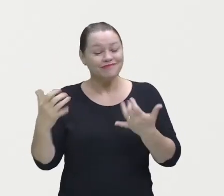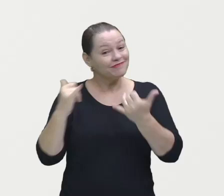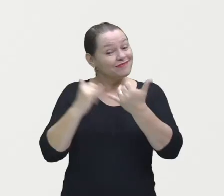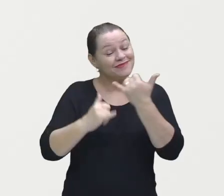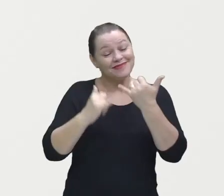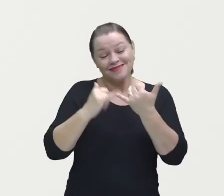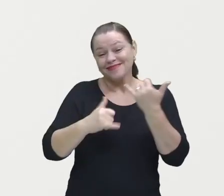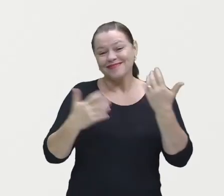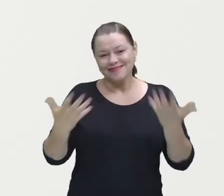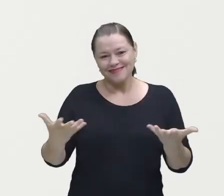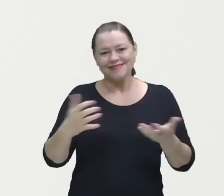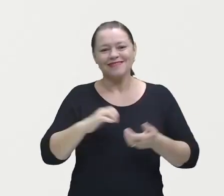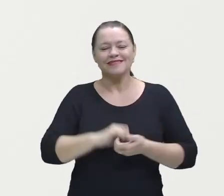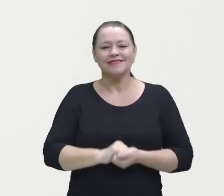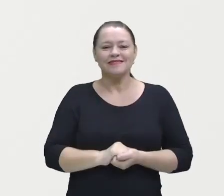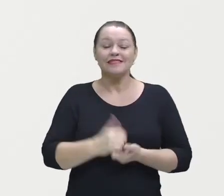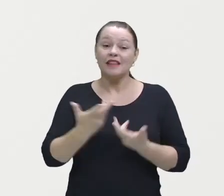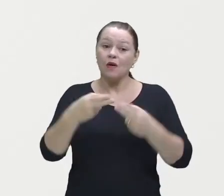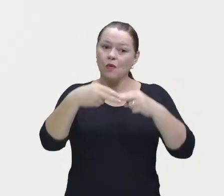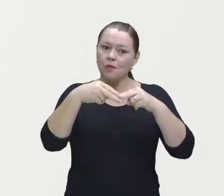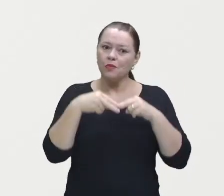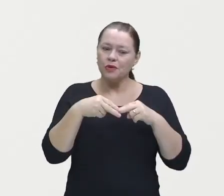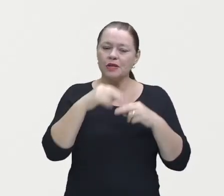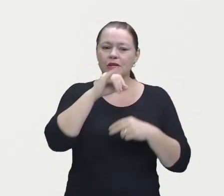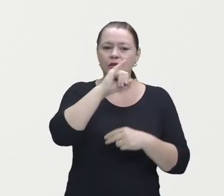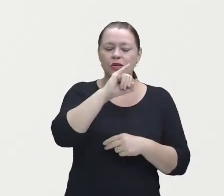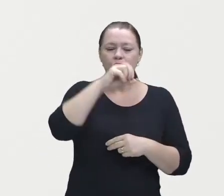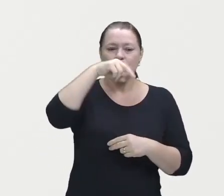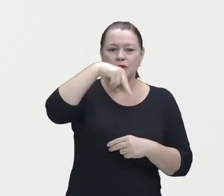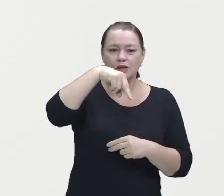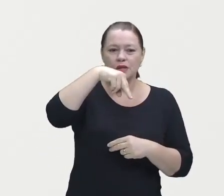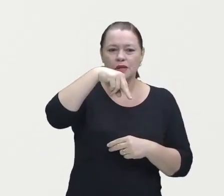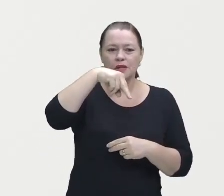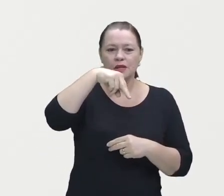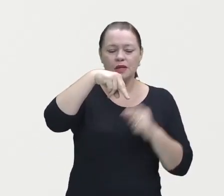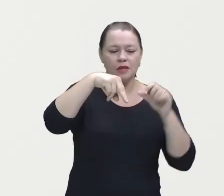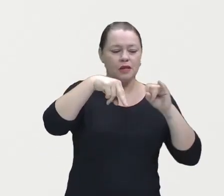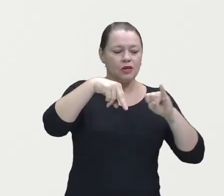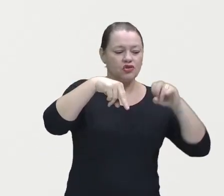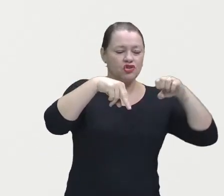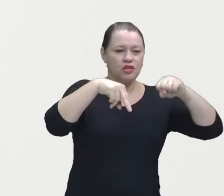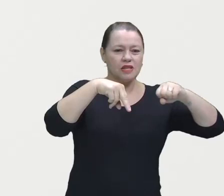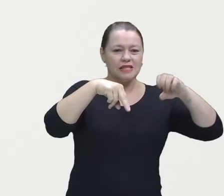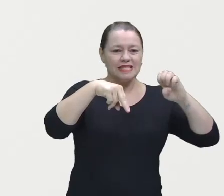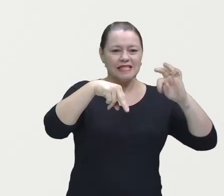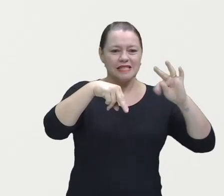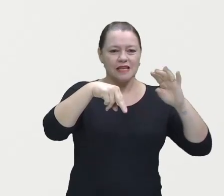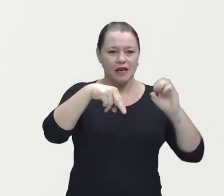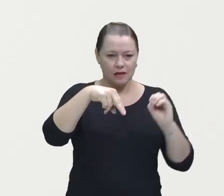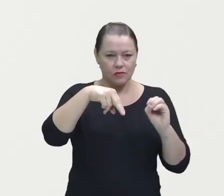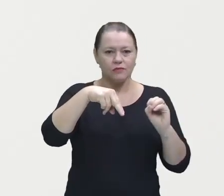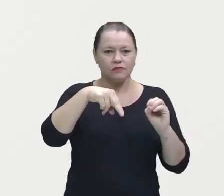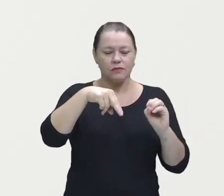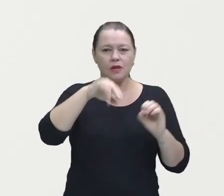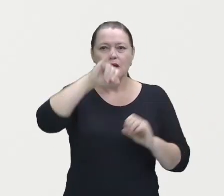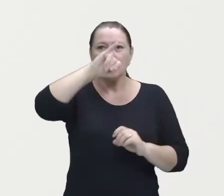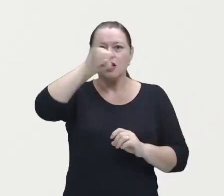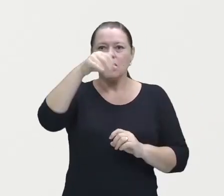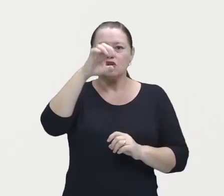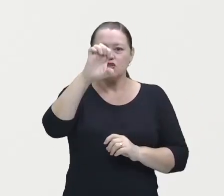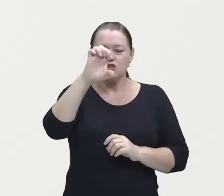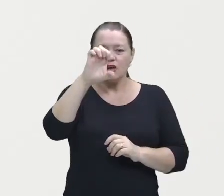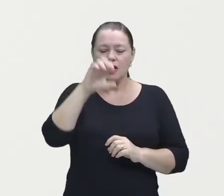Então, injeção tem o mesmo início que inseto. Injeção tem